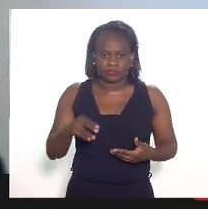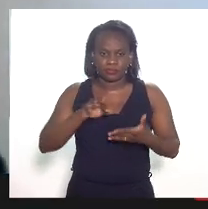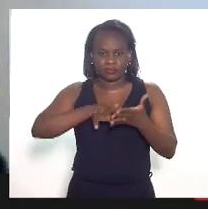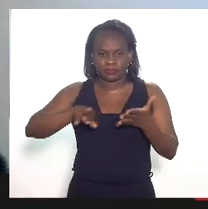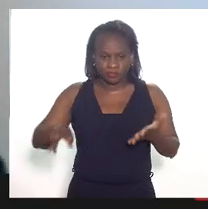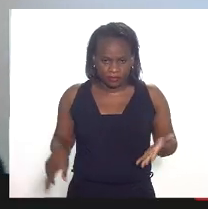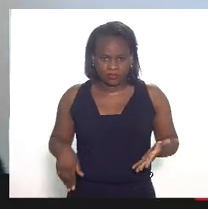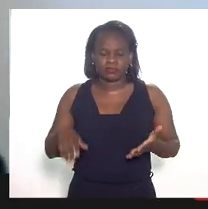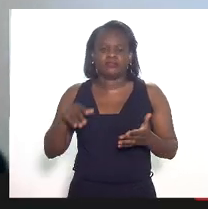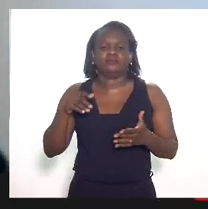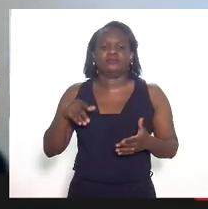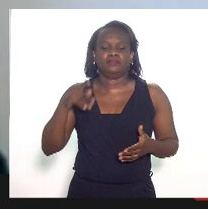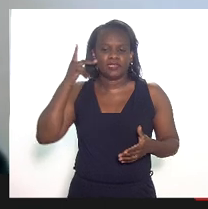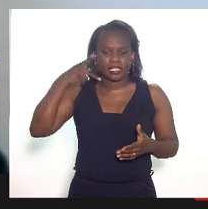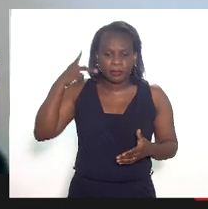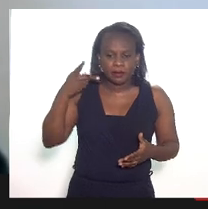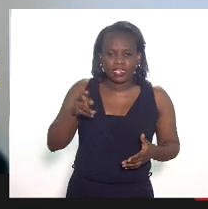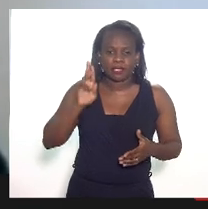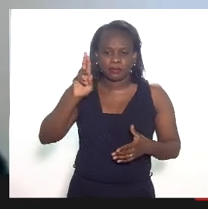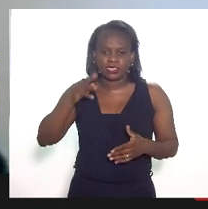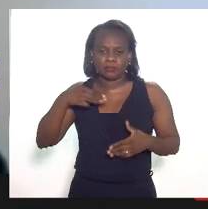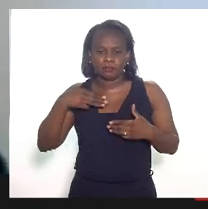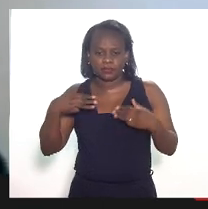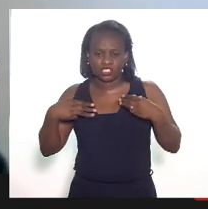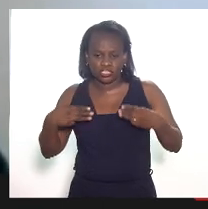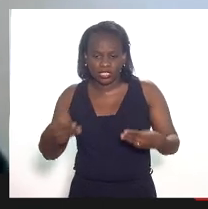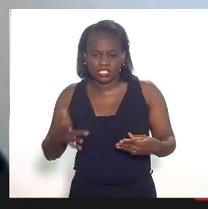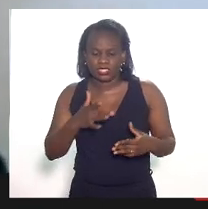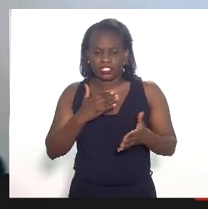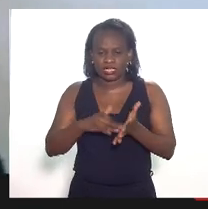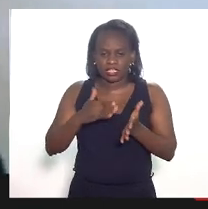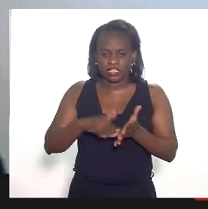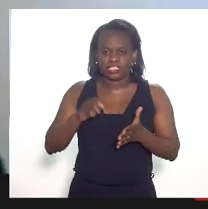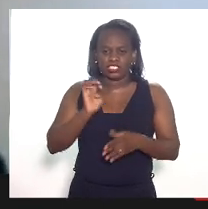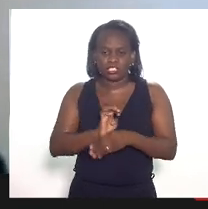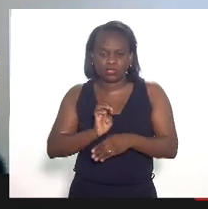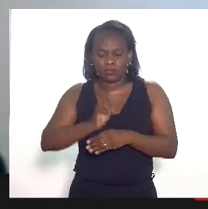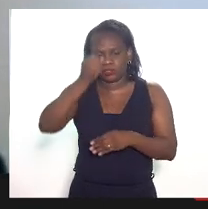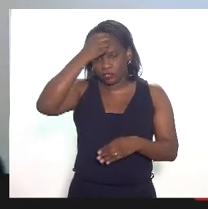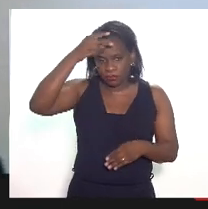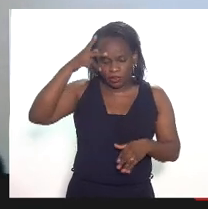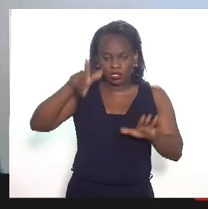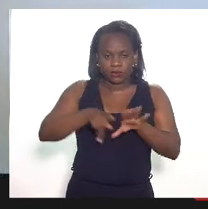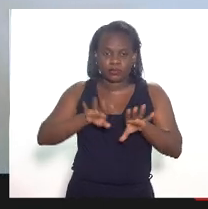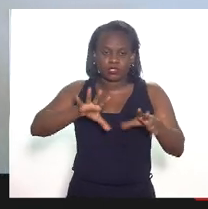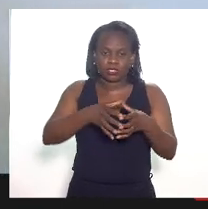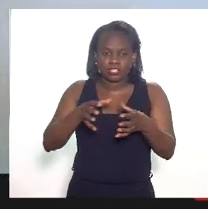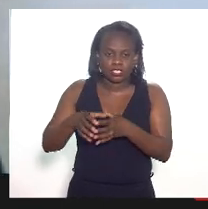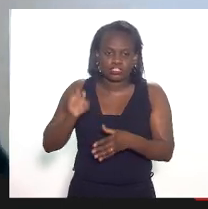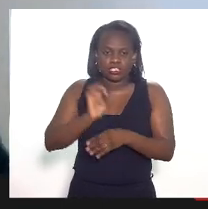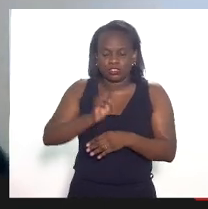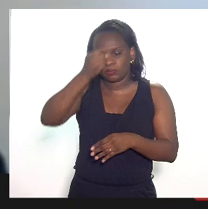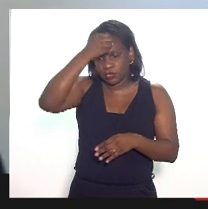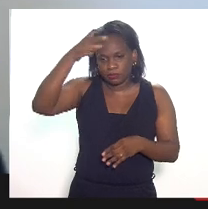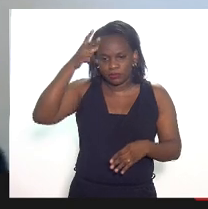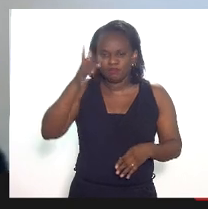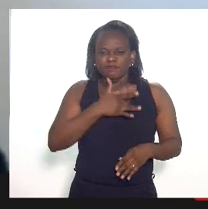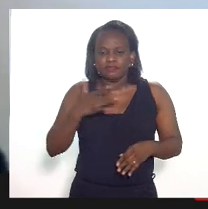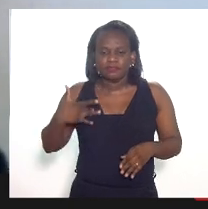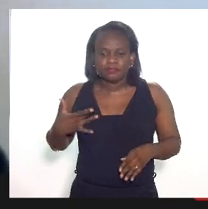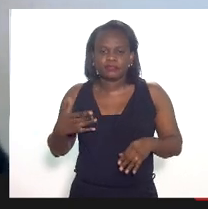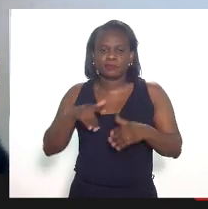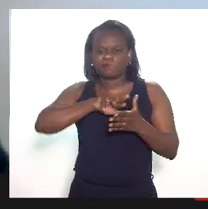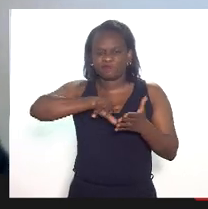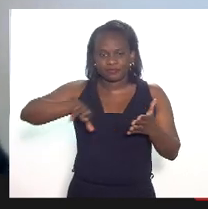parlamentares, representantes aqui do Ministério, da Secretaria Estadual e Municipal, dos Conselhos Estadual e Municipal de Saúde,